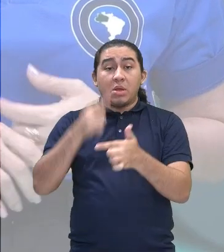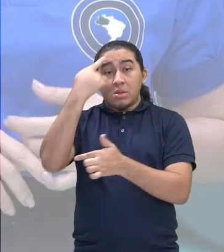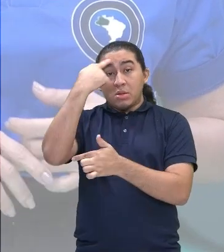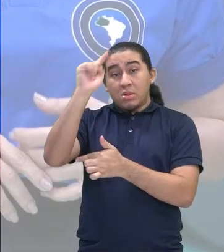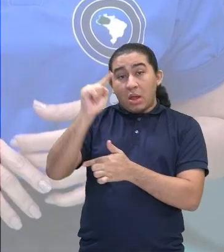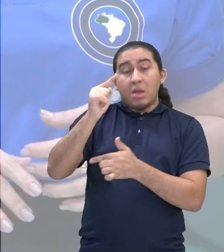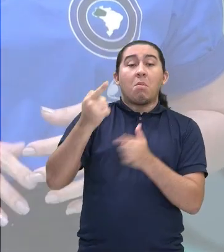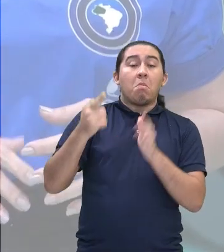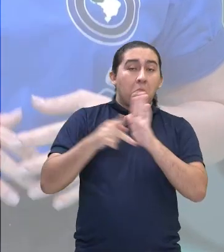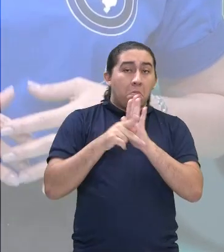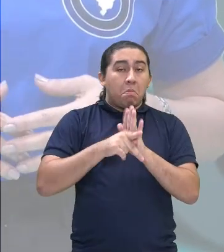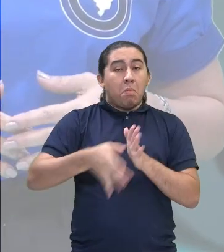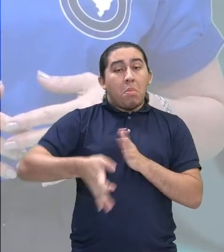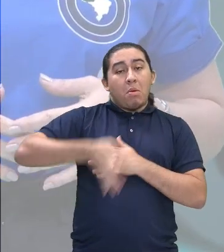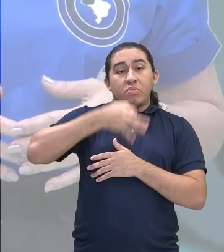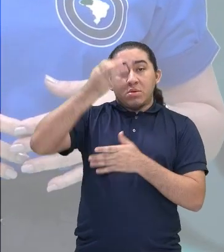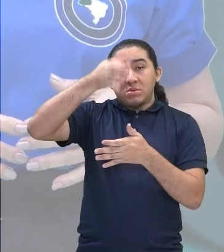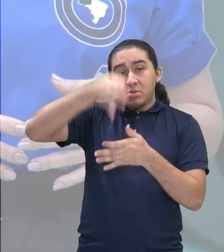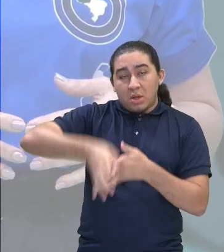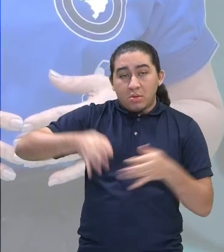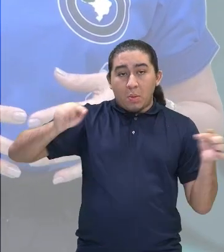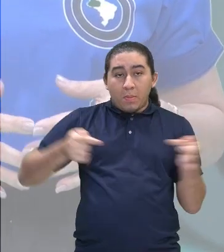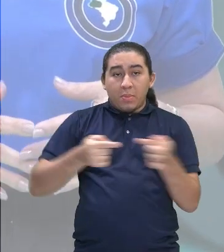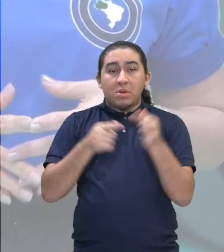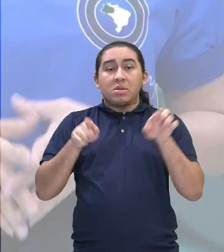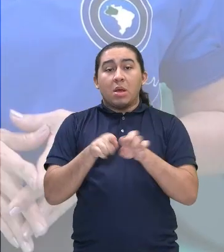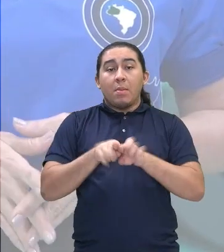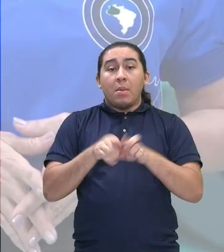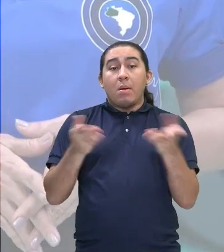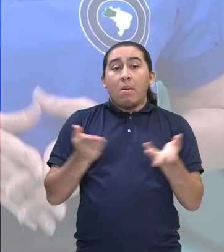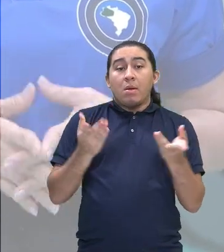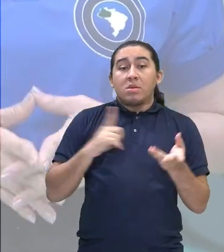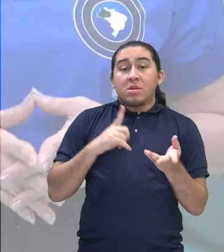produção de suas obras e abriram